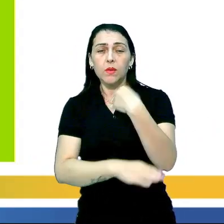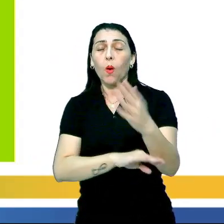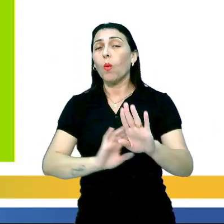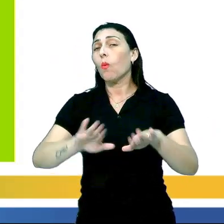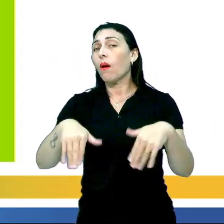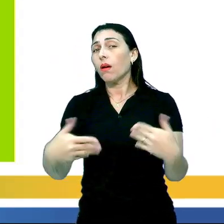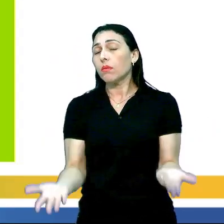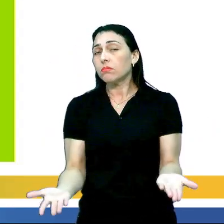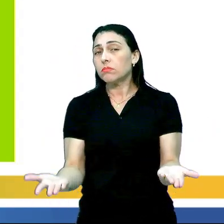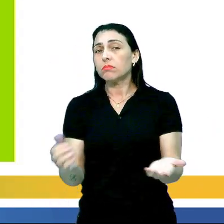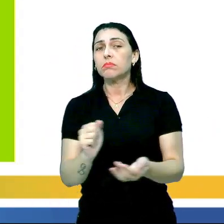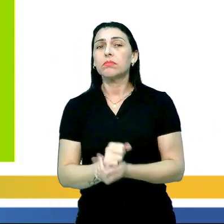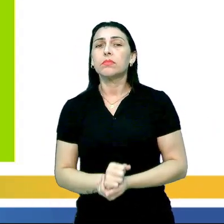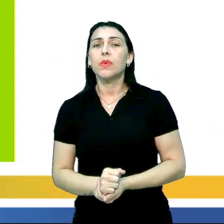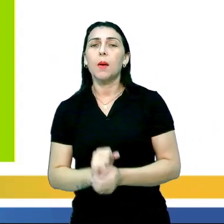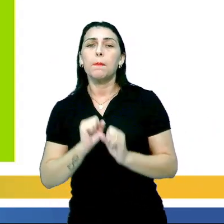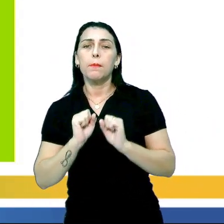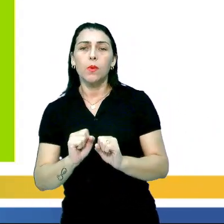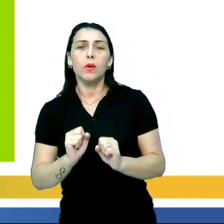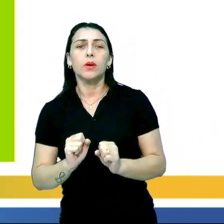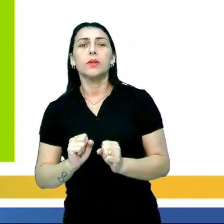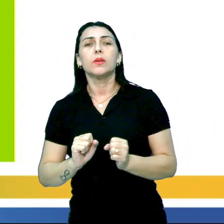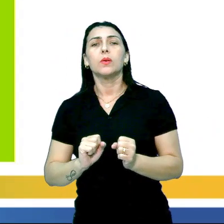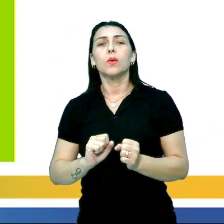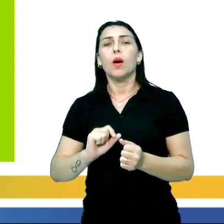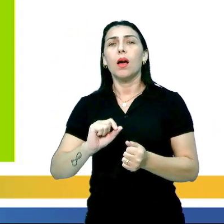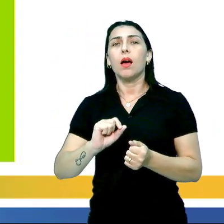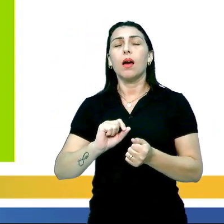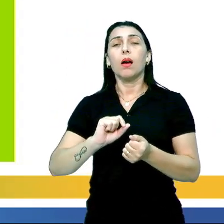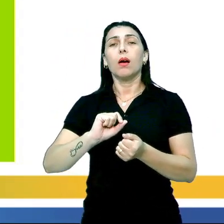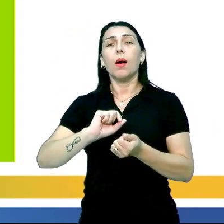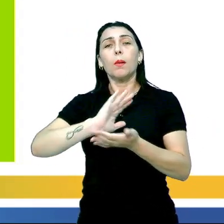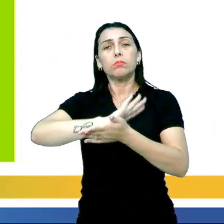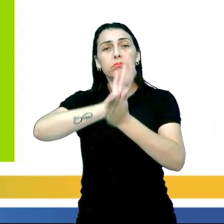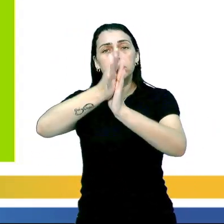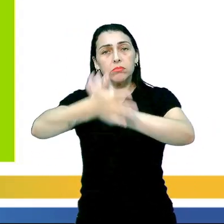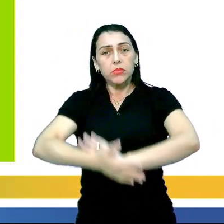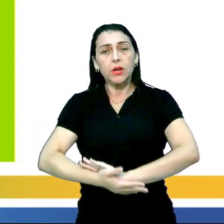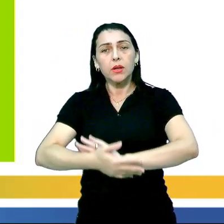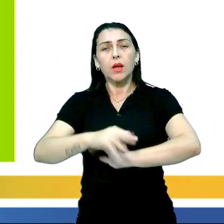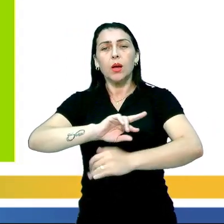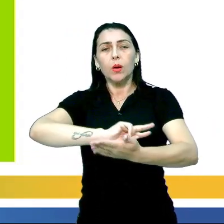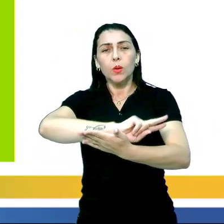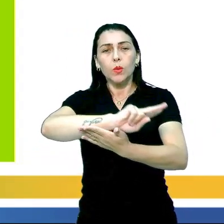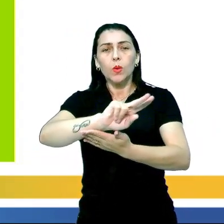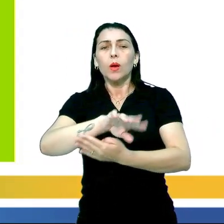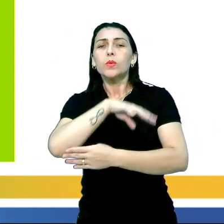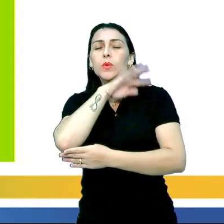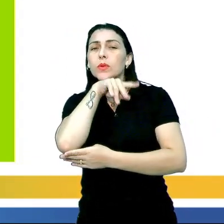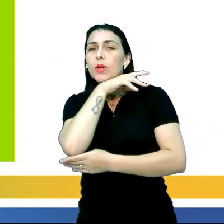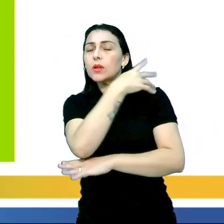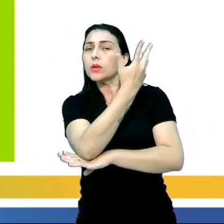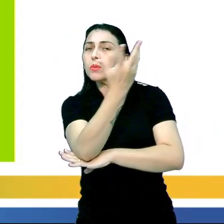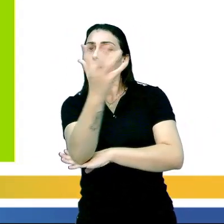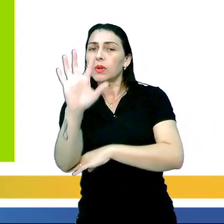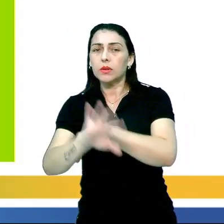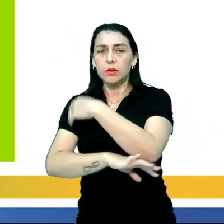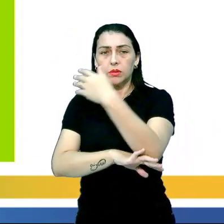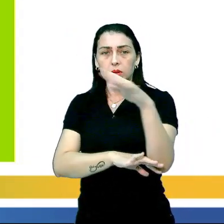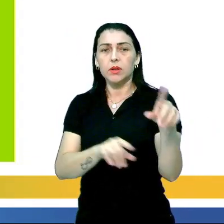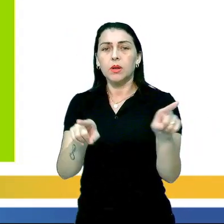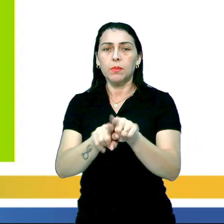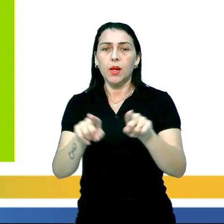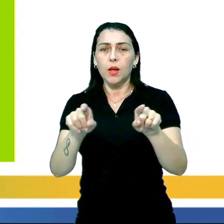Quais seriam? A gente pode citar, por exemplo, o comprometimento da biodiversidade, tanto nas espécies animais